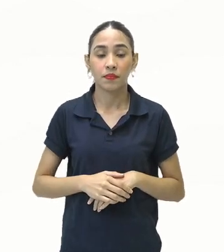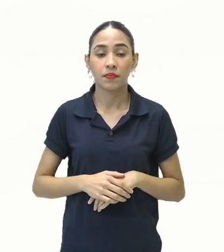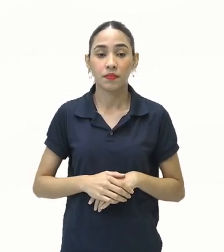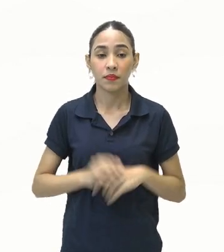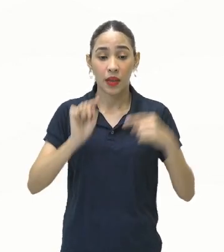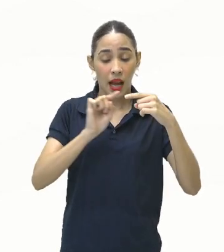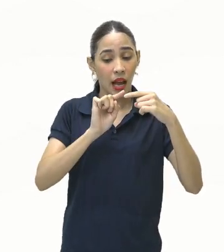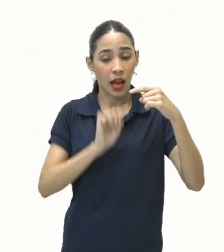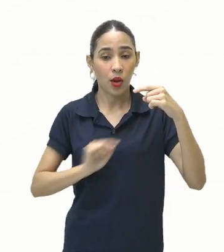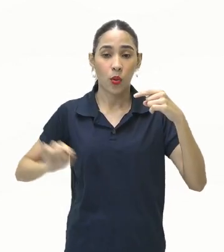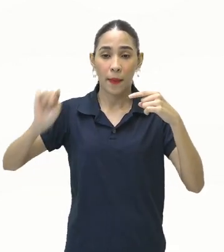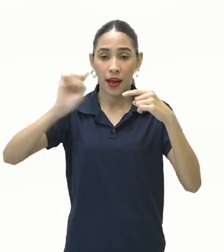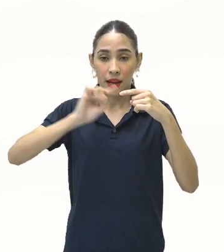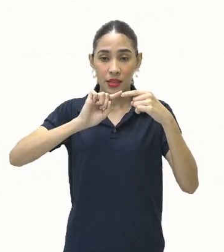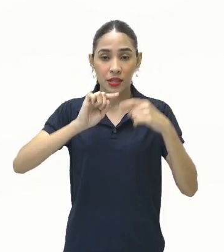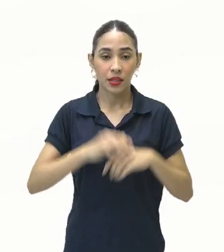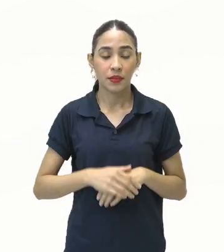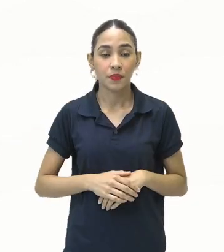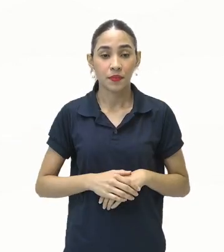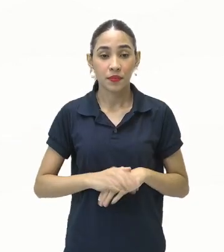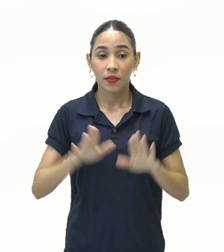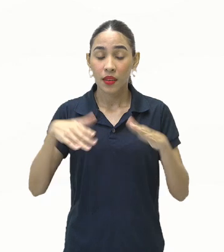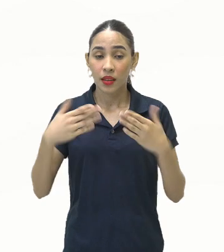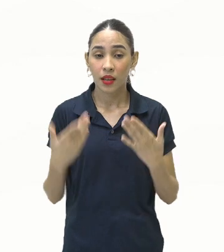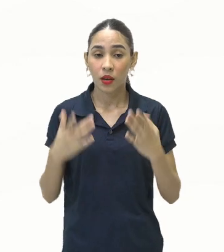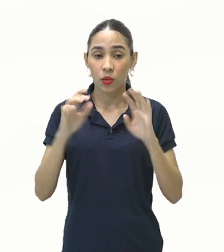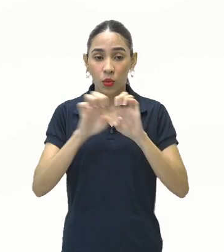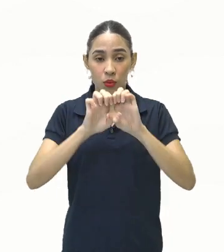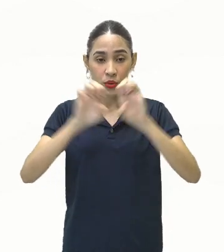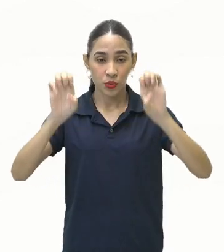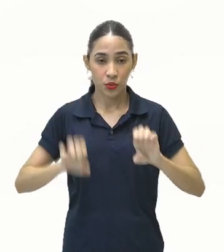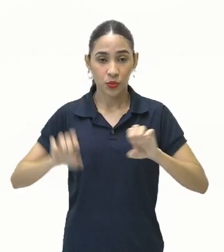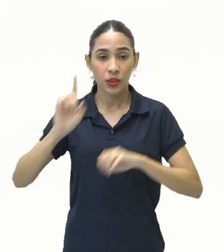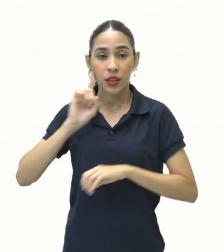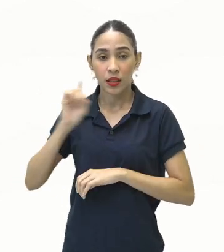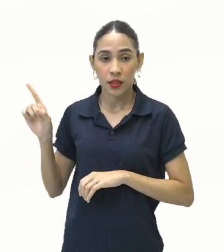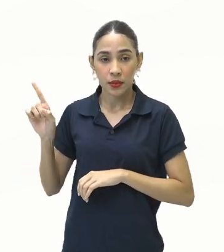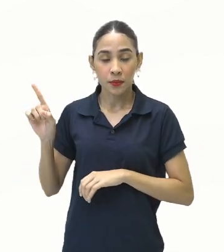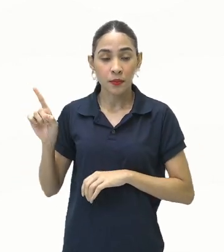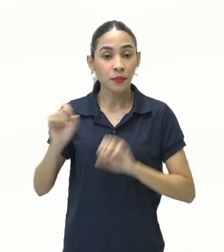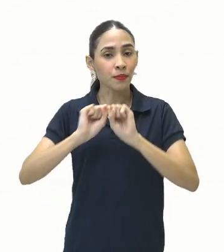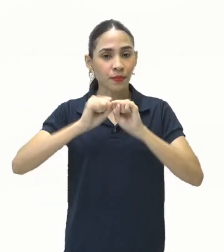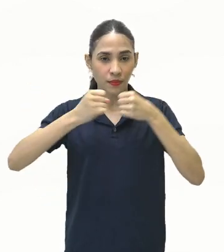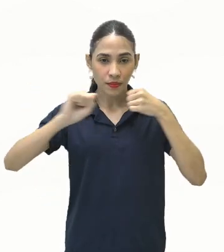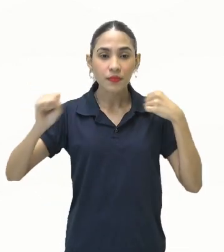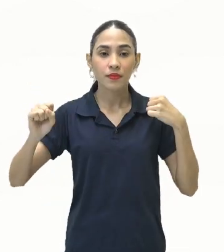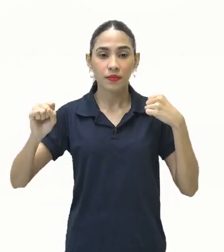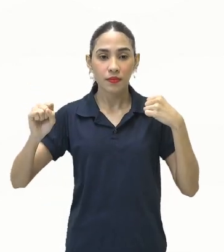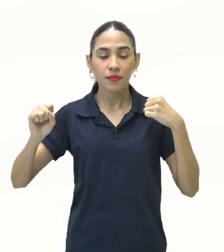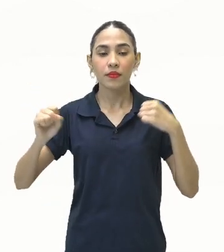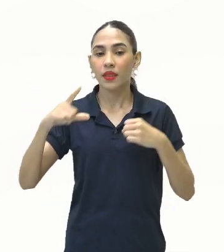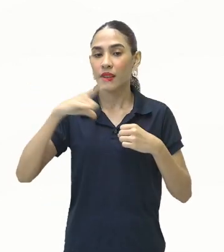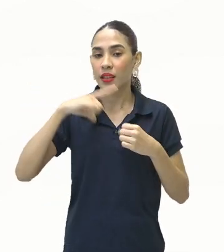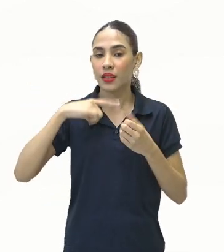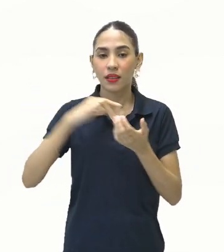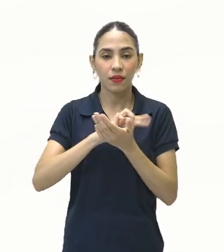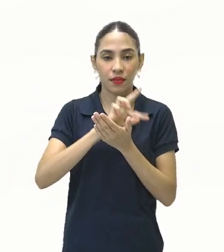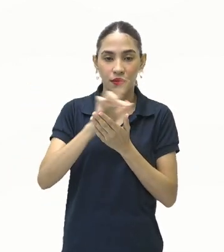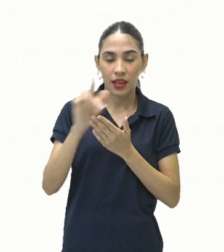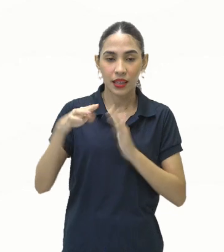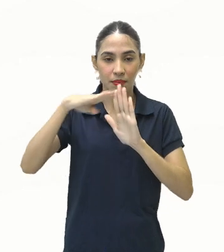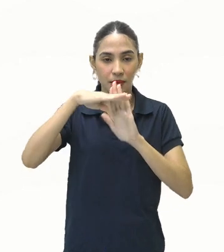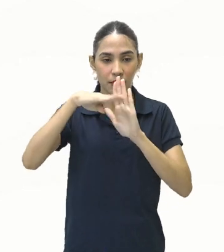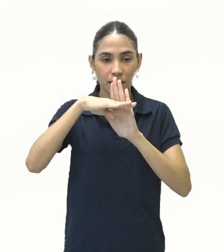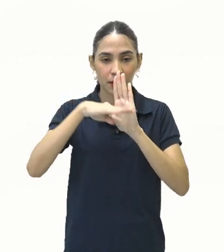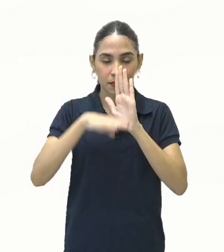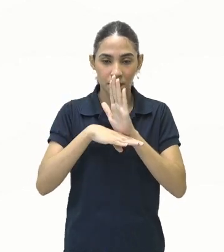são aromáticas. Então, toda essa estrutura grande, né? Ela tem várias